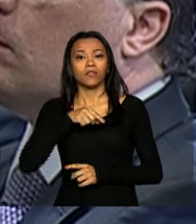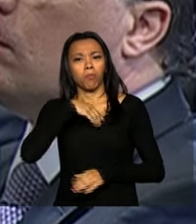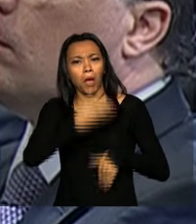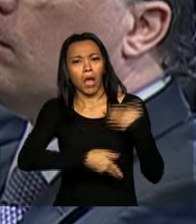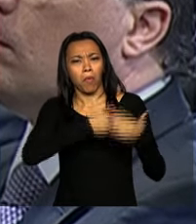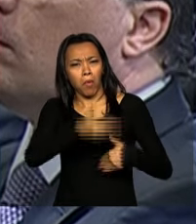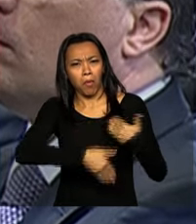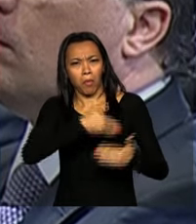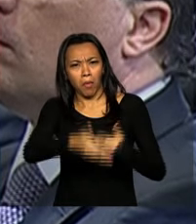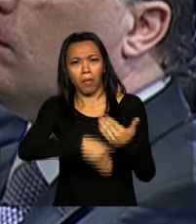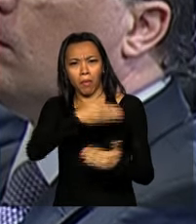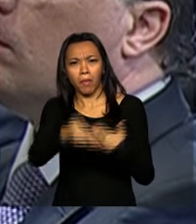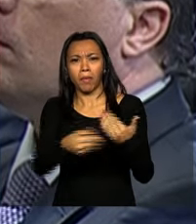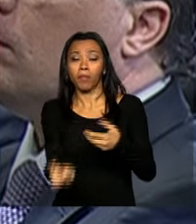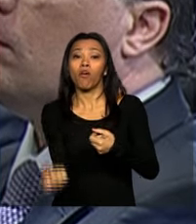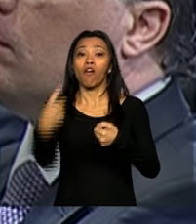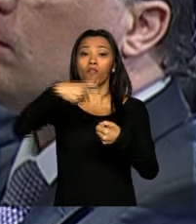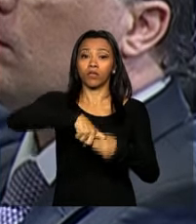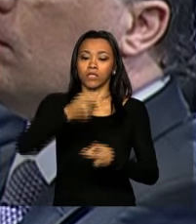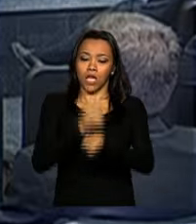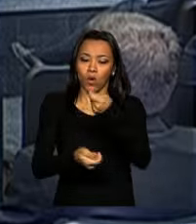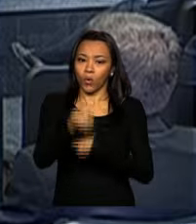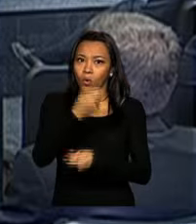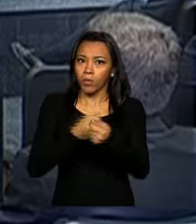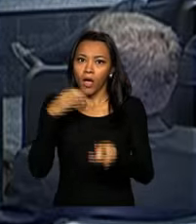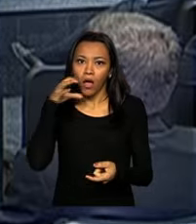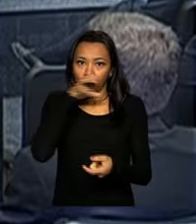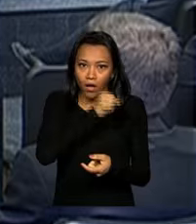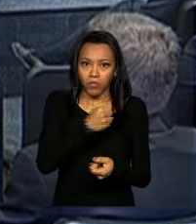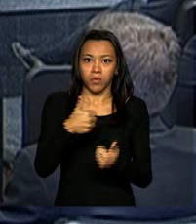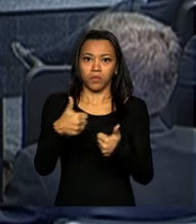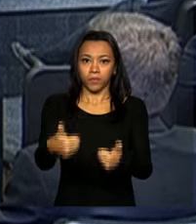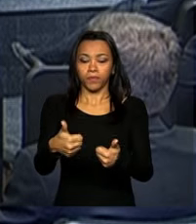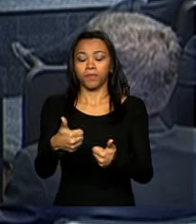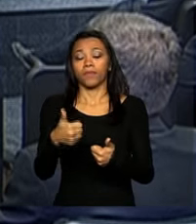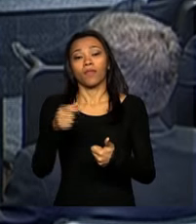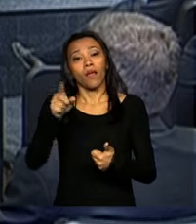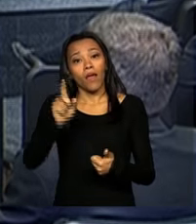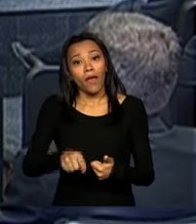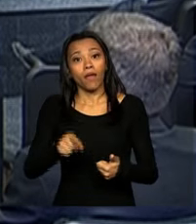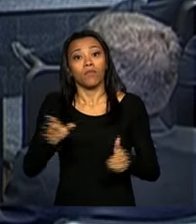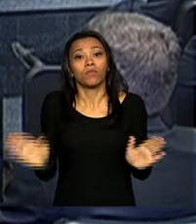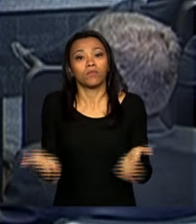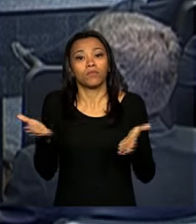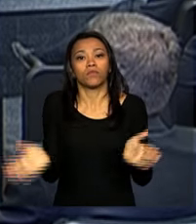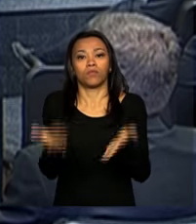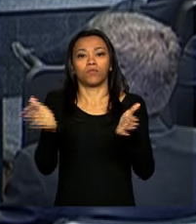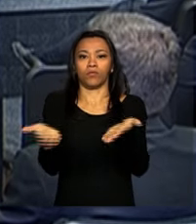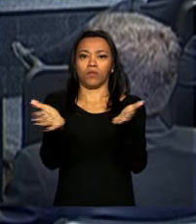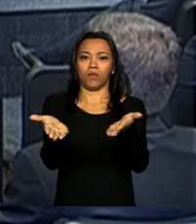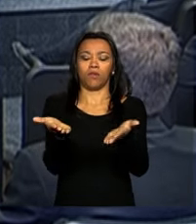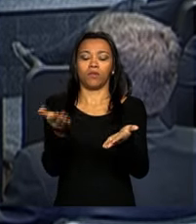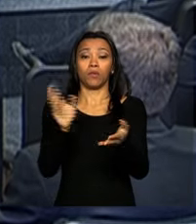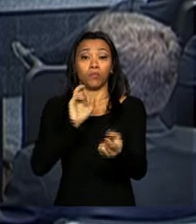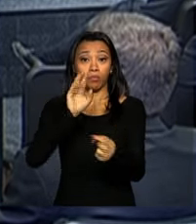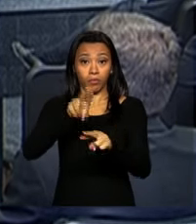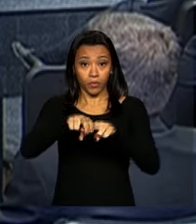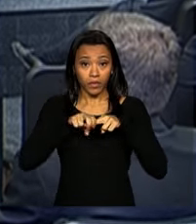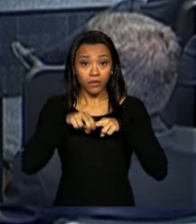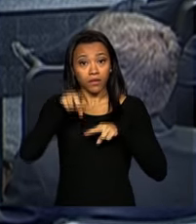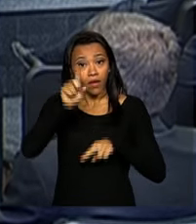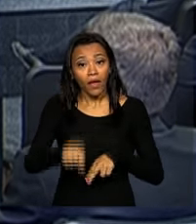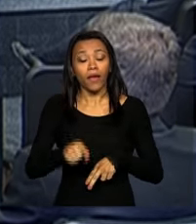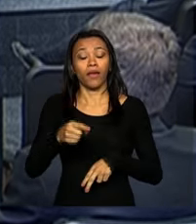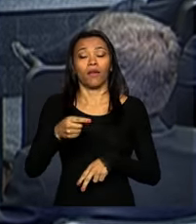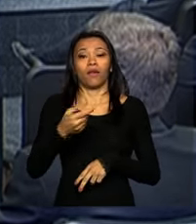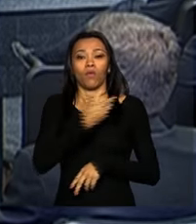uma recuperação econômica rápida seja claramente estimulada. Importante destacar que o